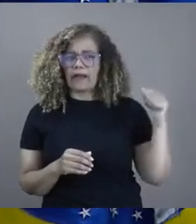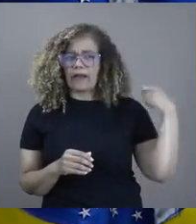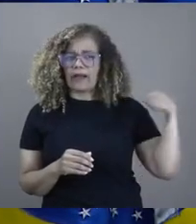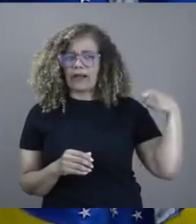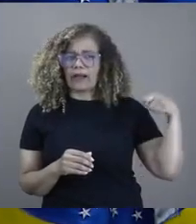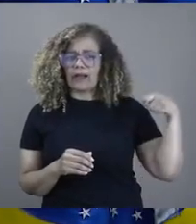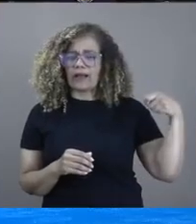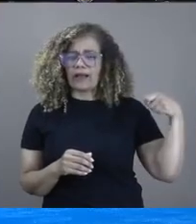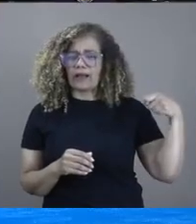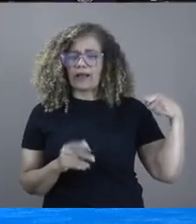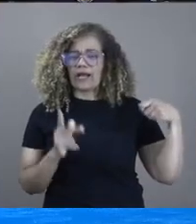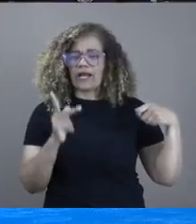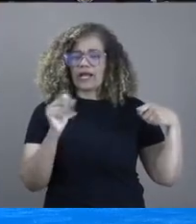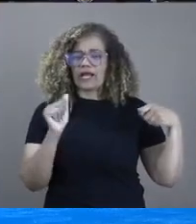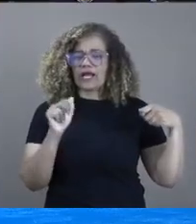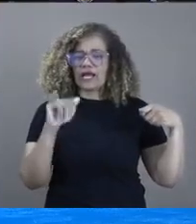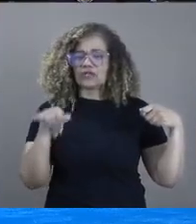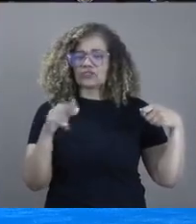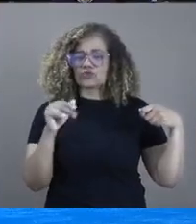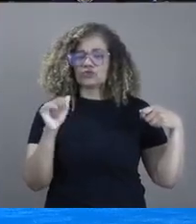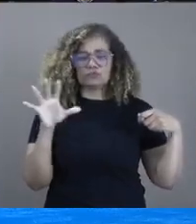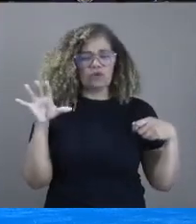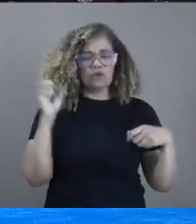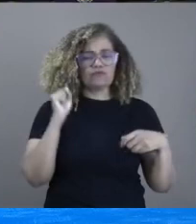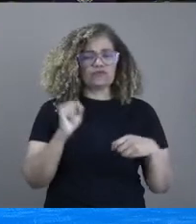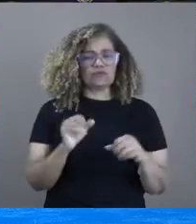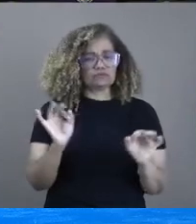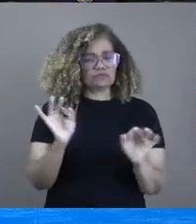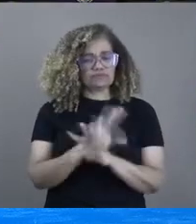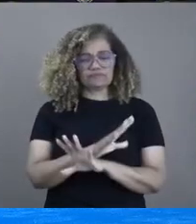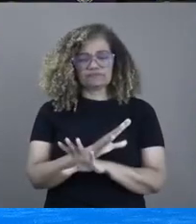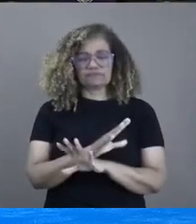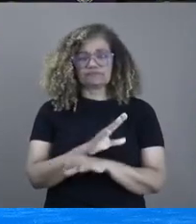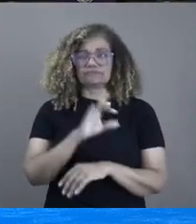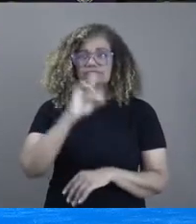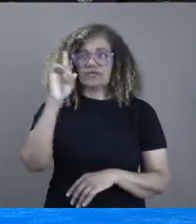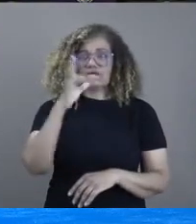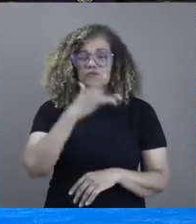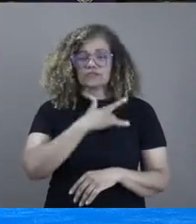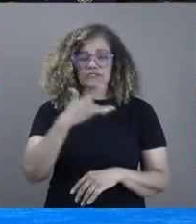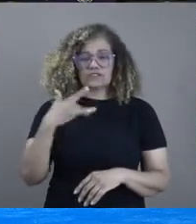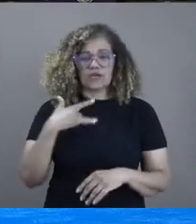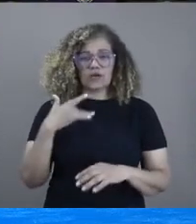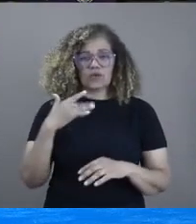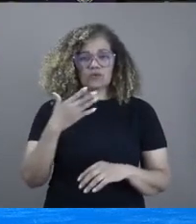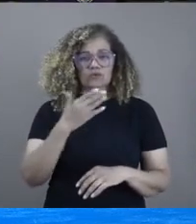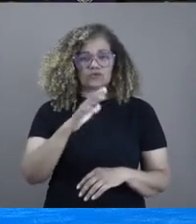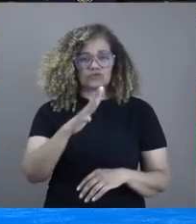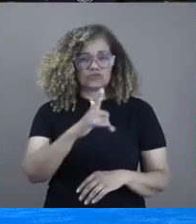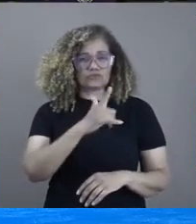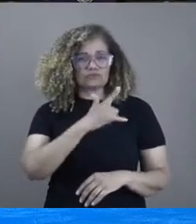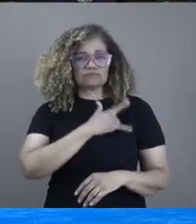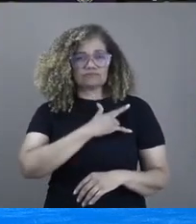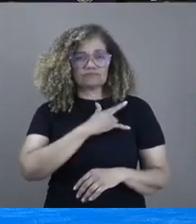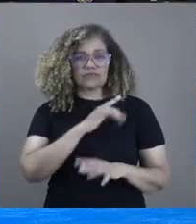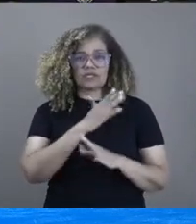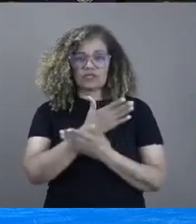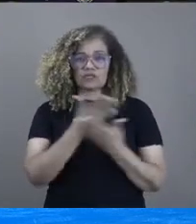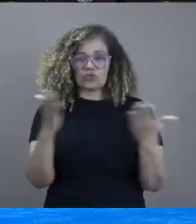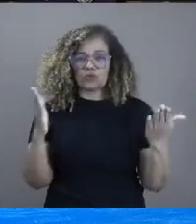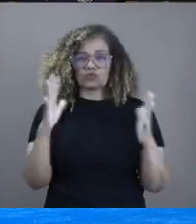segundos para concluir agradecido Deus e saúde pátria amada sor